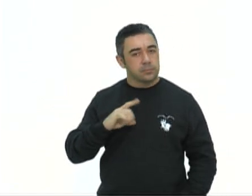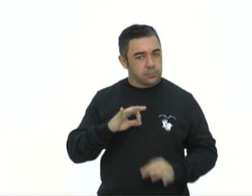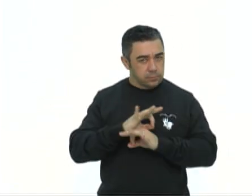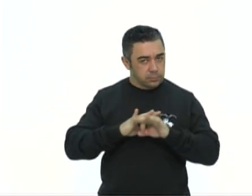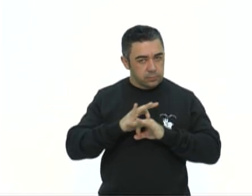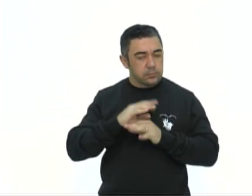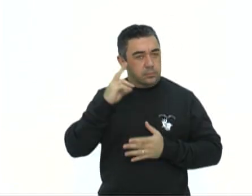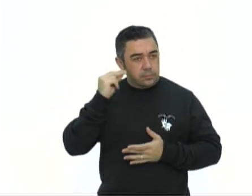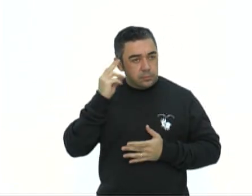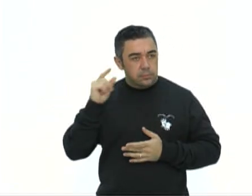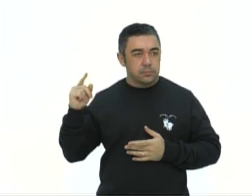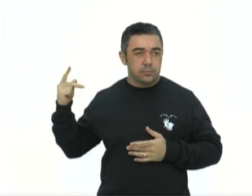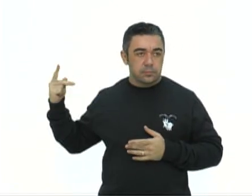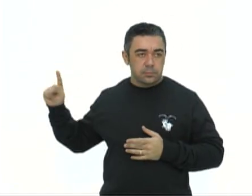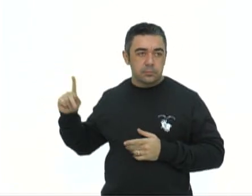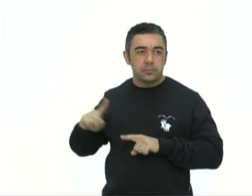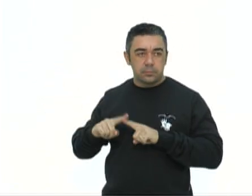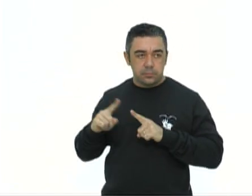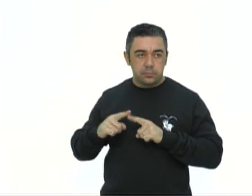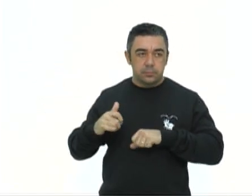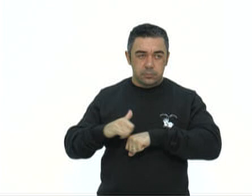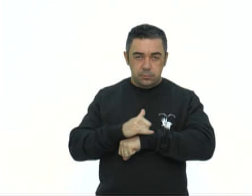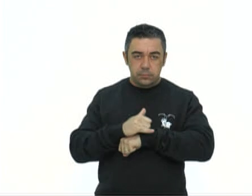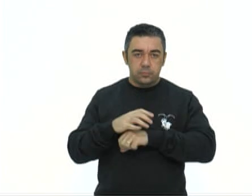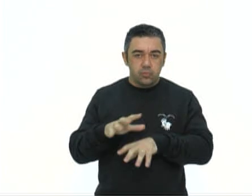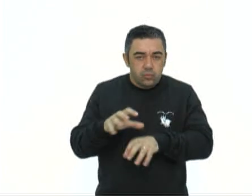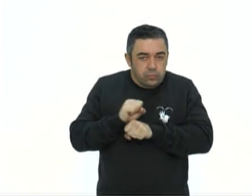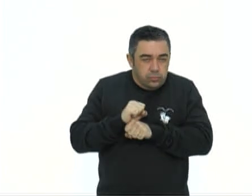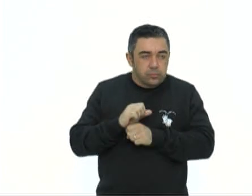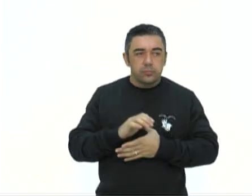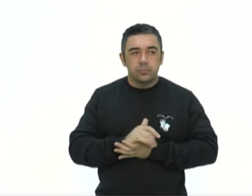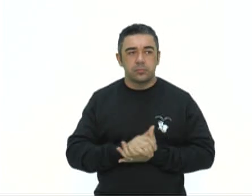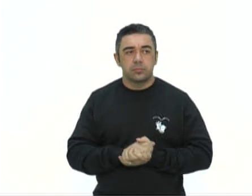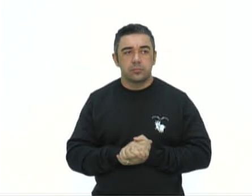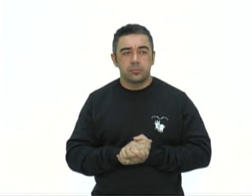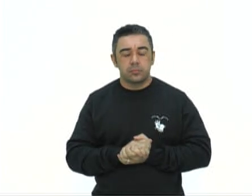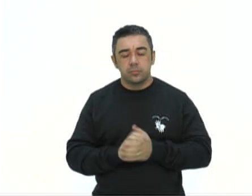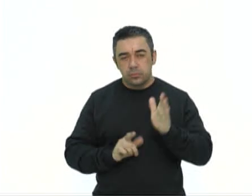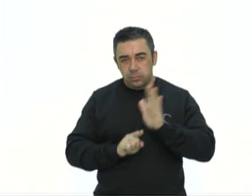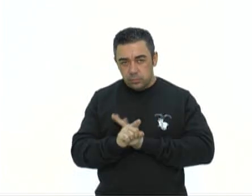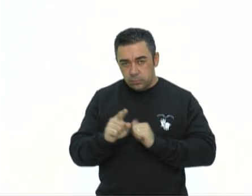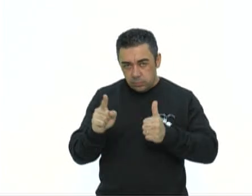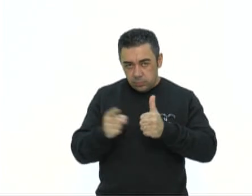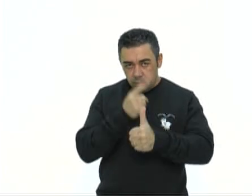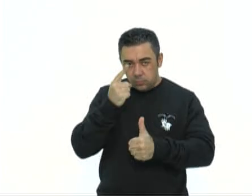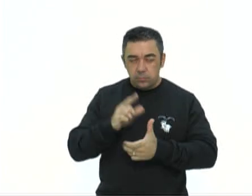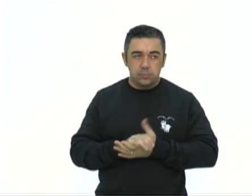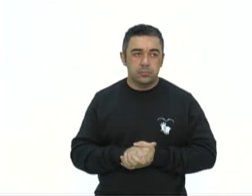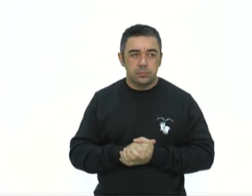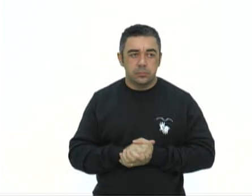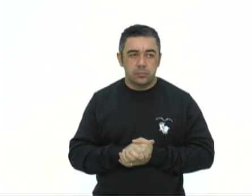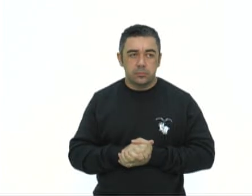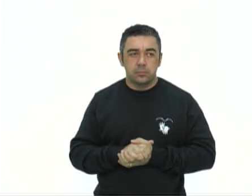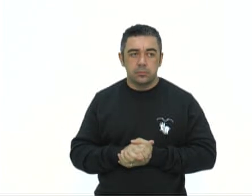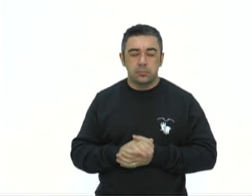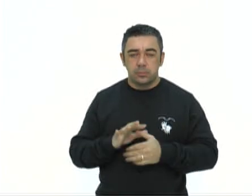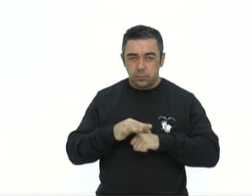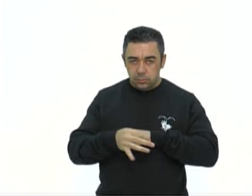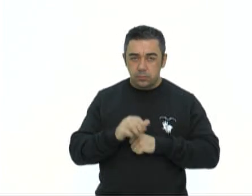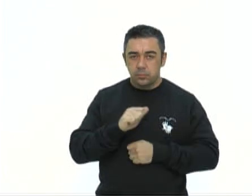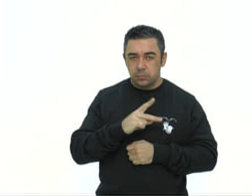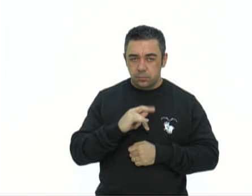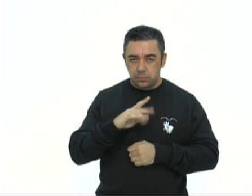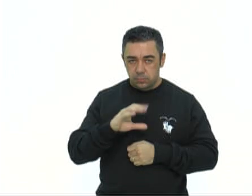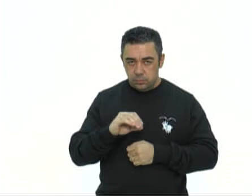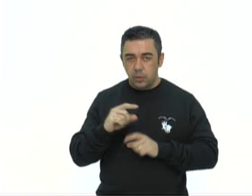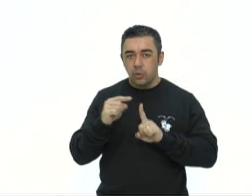celulares normais, porém, ela acumula bastante gordura. Vamos a um quiz primeiro ali. O tecido adiposo é um tipo